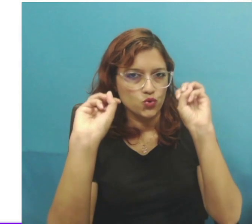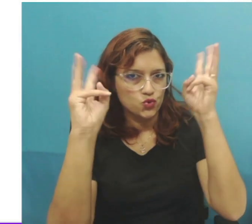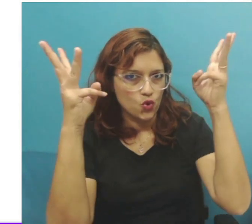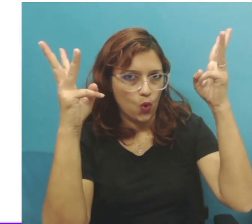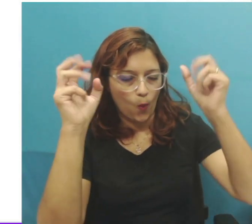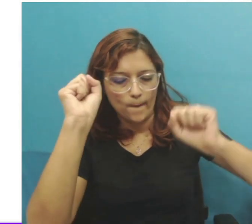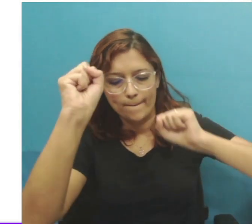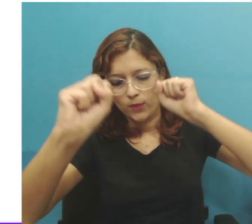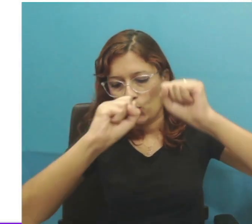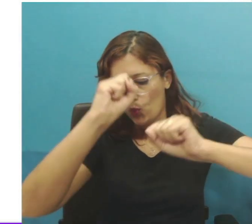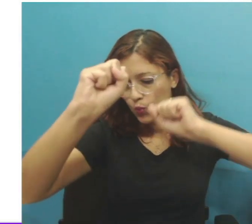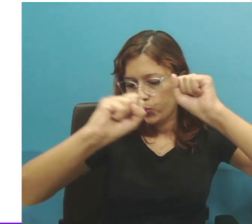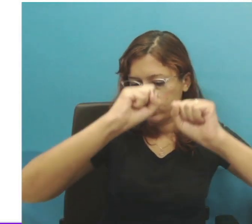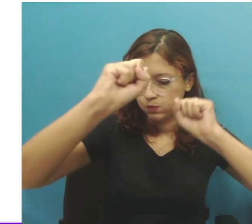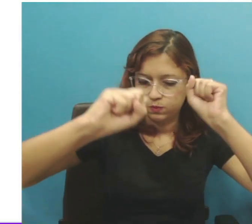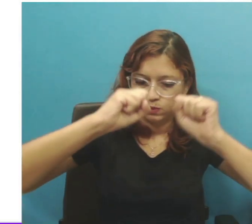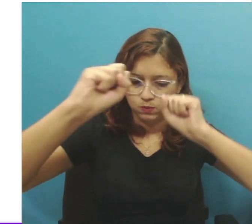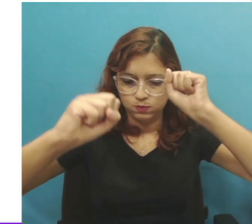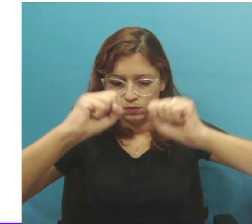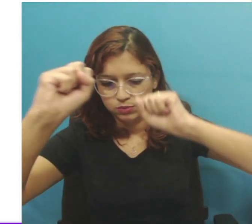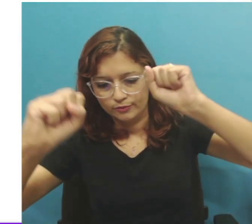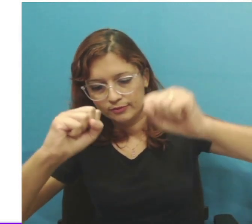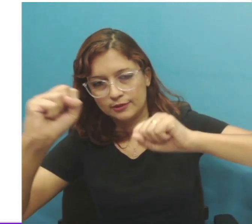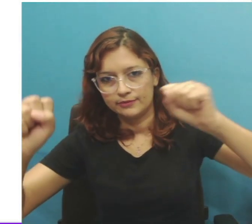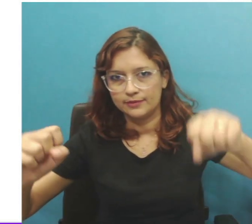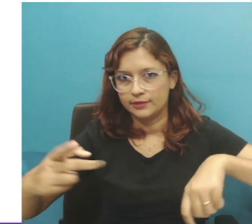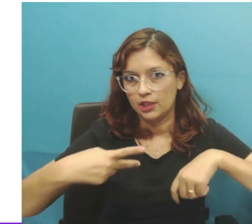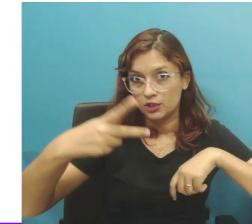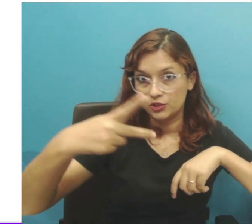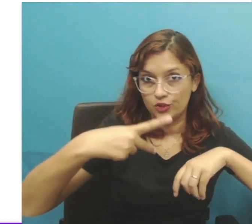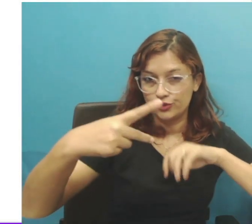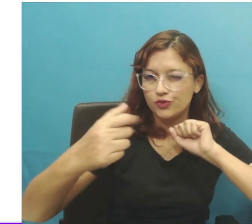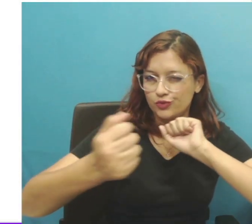exemplo, aconteceu um show, tá lá na balada,